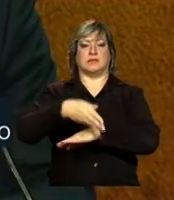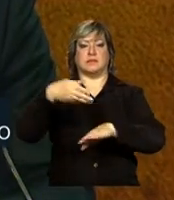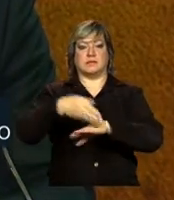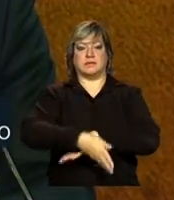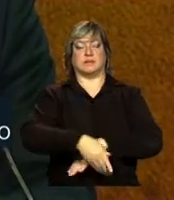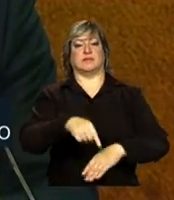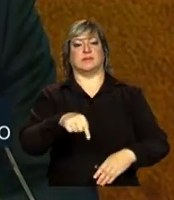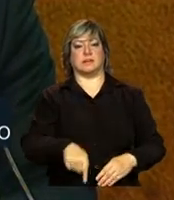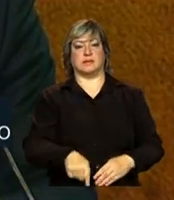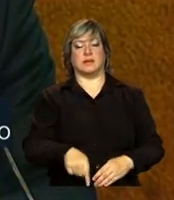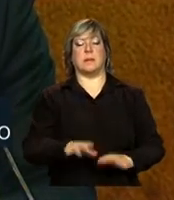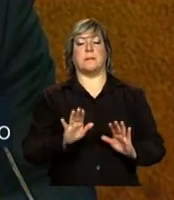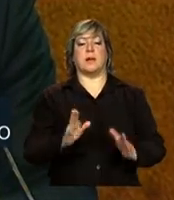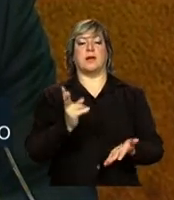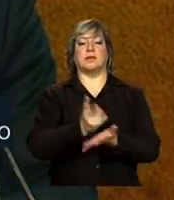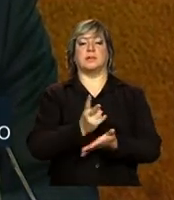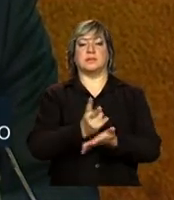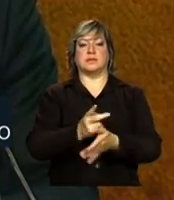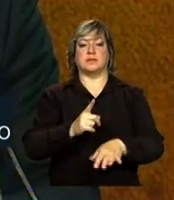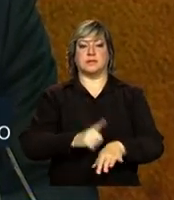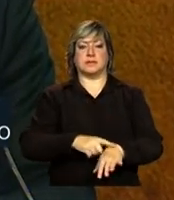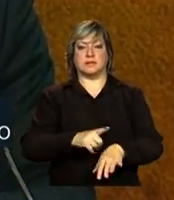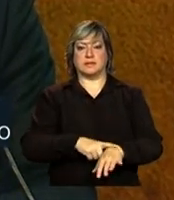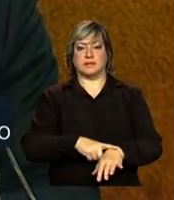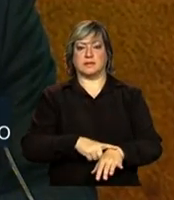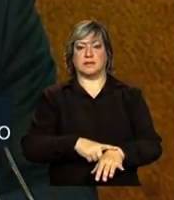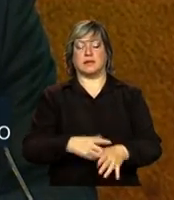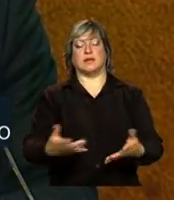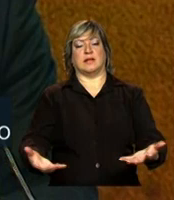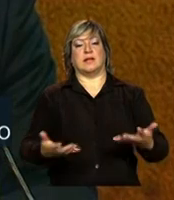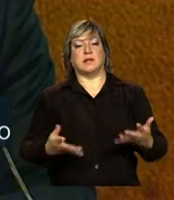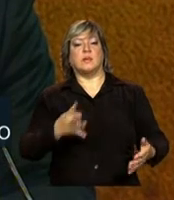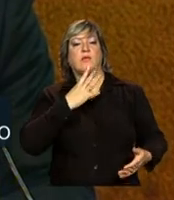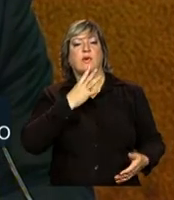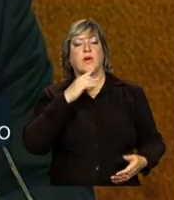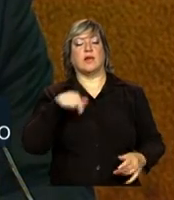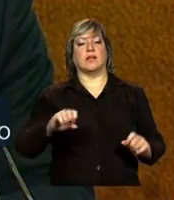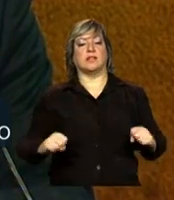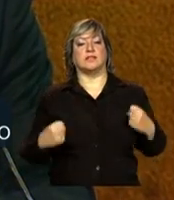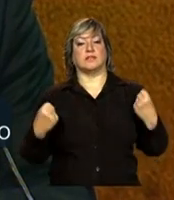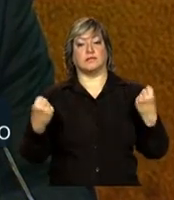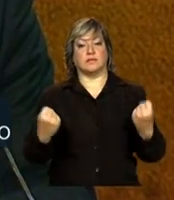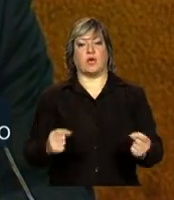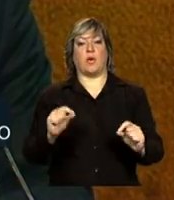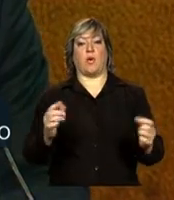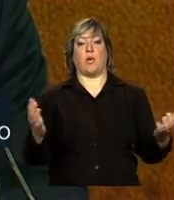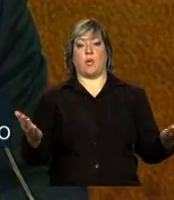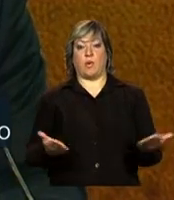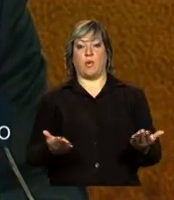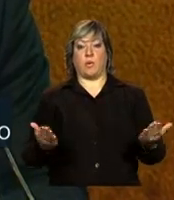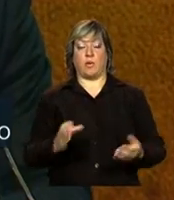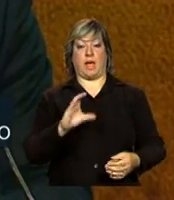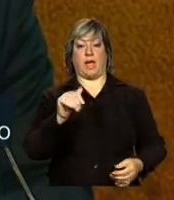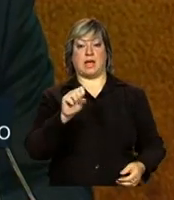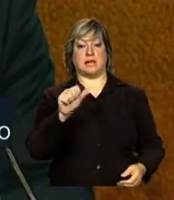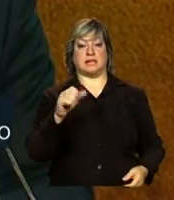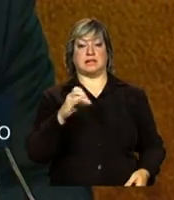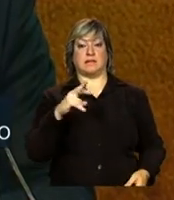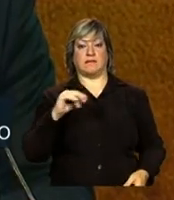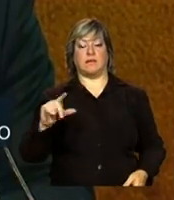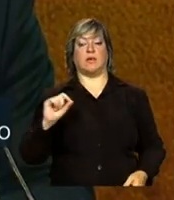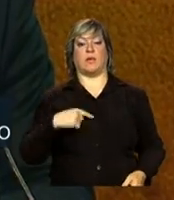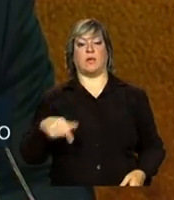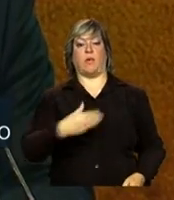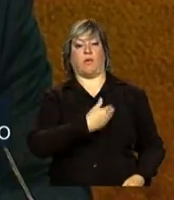almo queremos Recon est esu hoa hoje a a Casa Civil do Governo